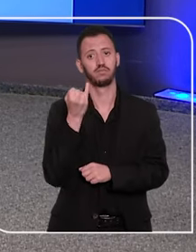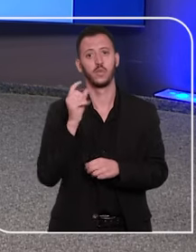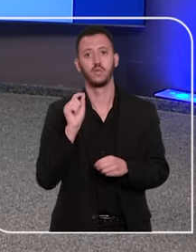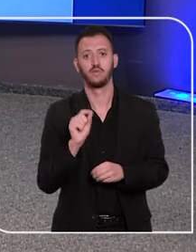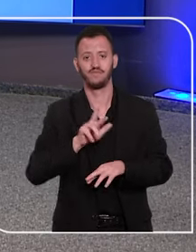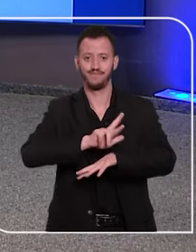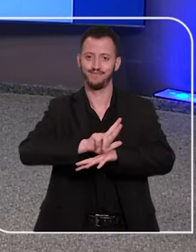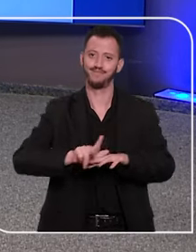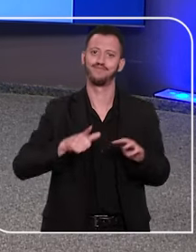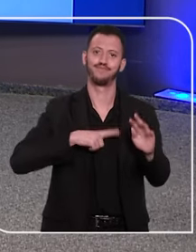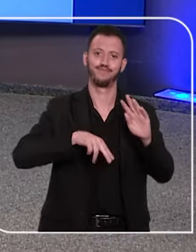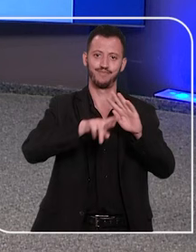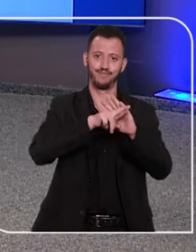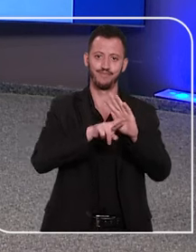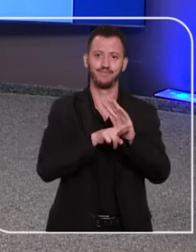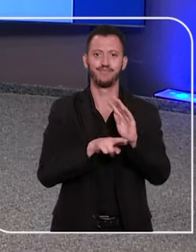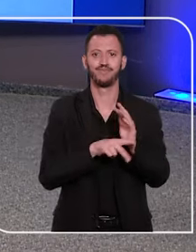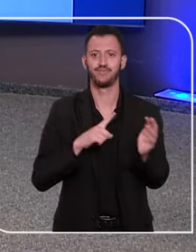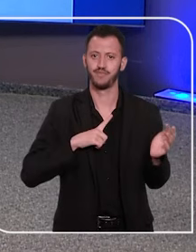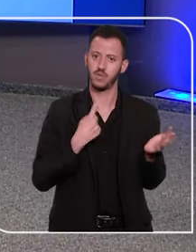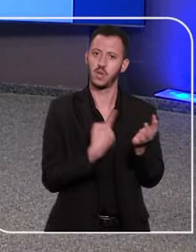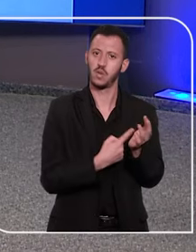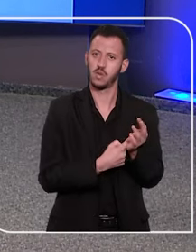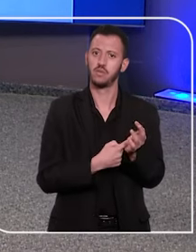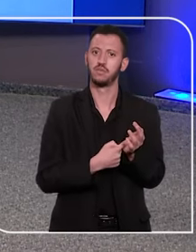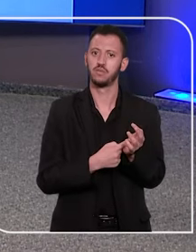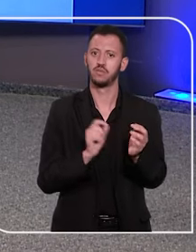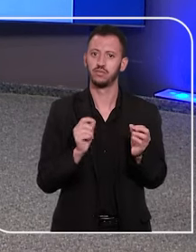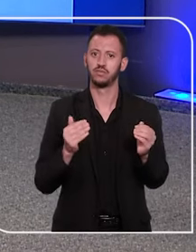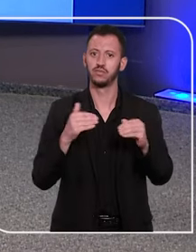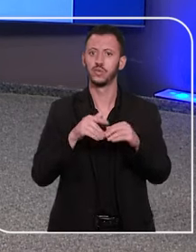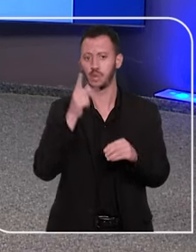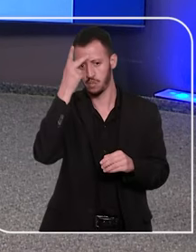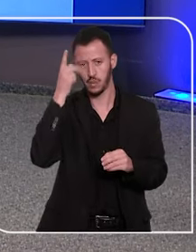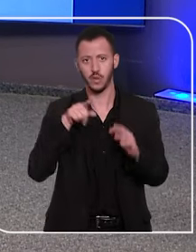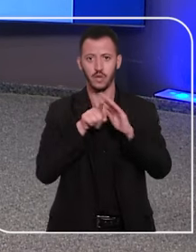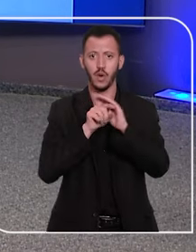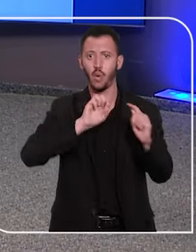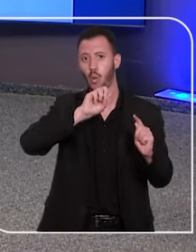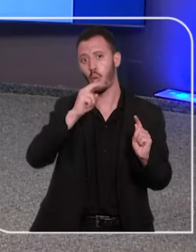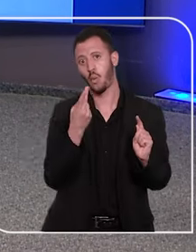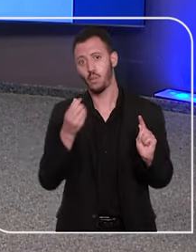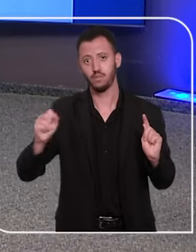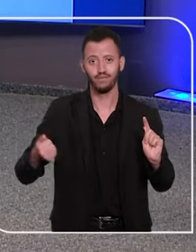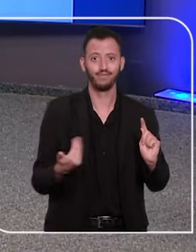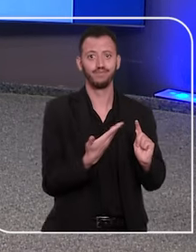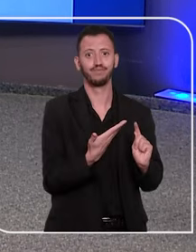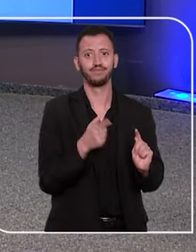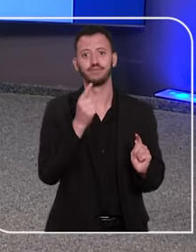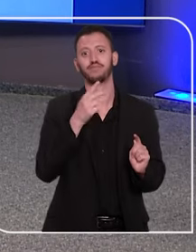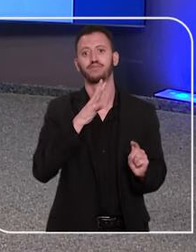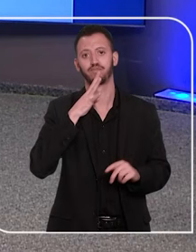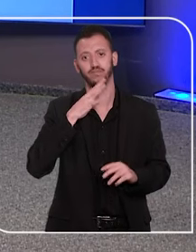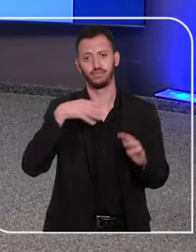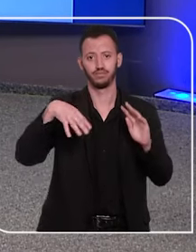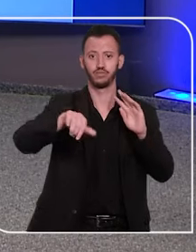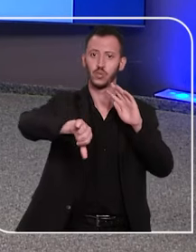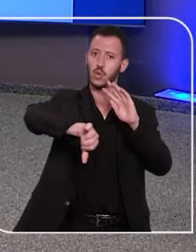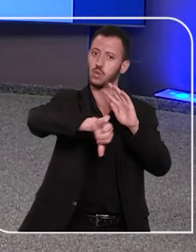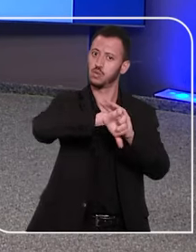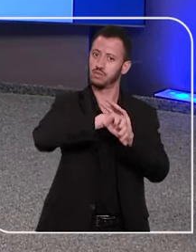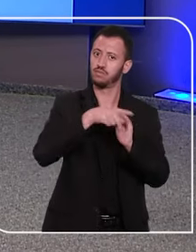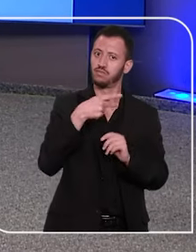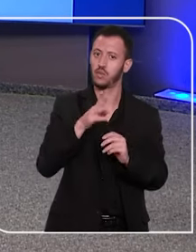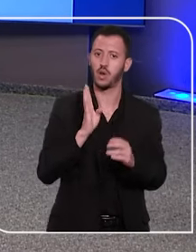que importa é que existem várias regras para um acordo ser fechado com um investigado ou Réu que decida reconhecer seus